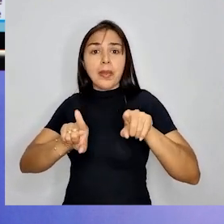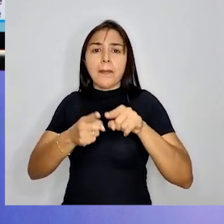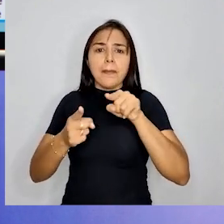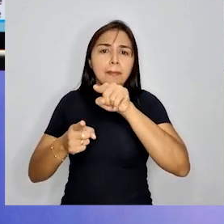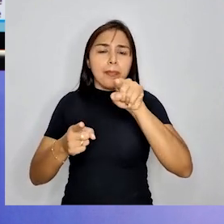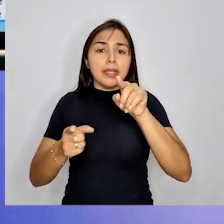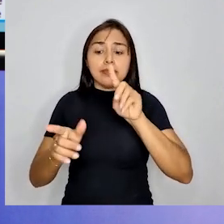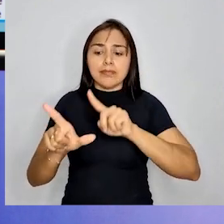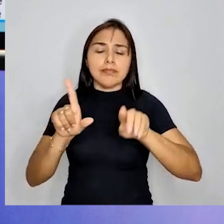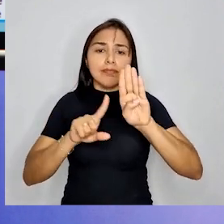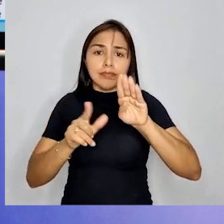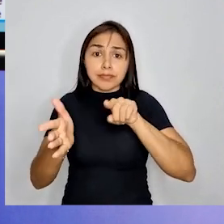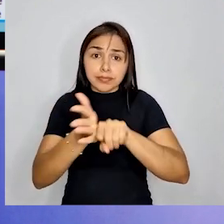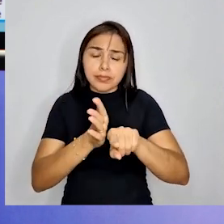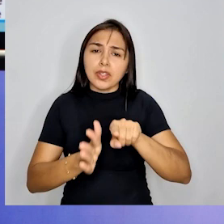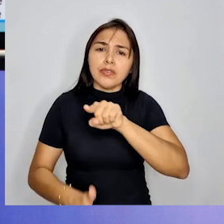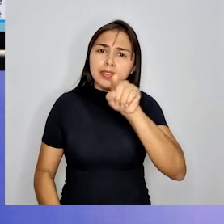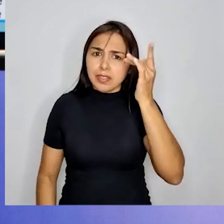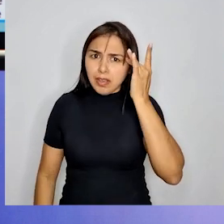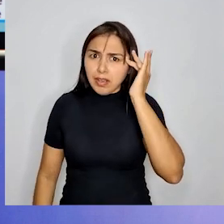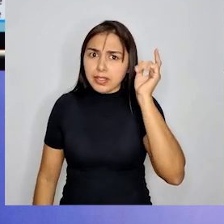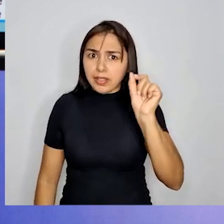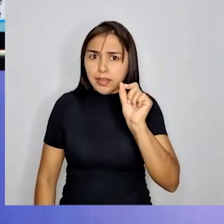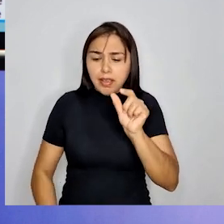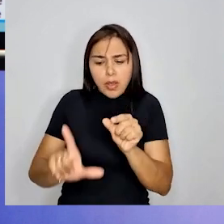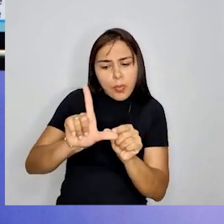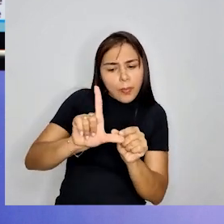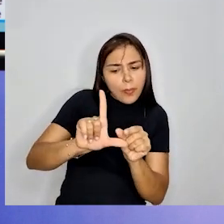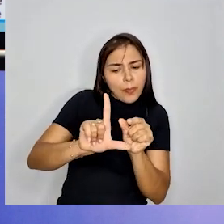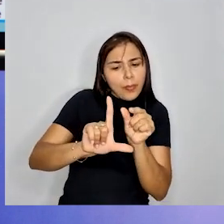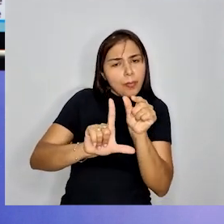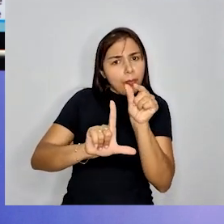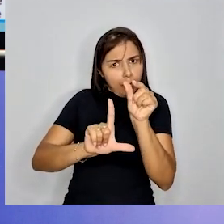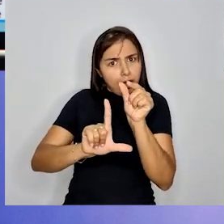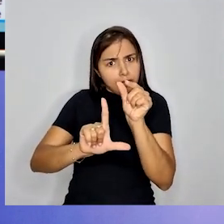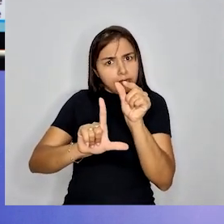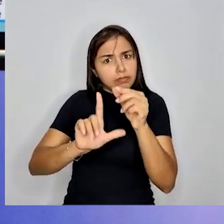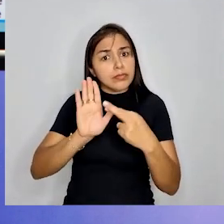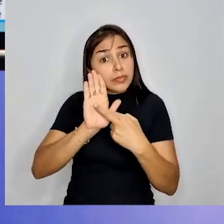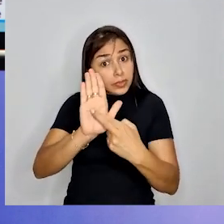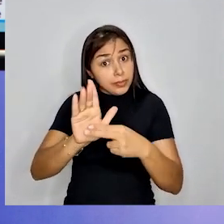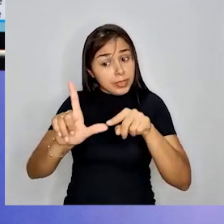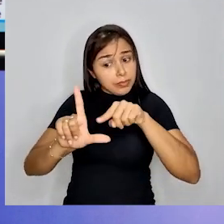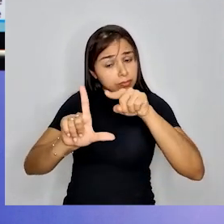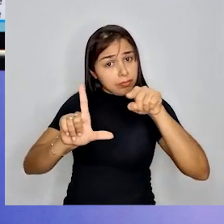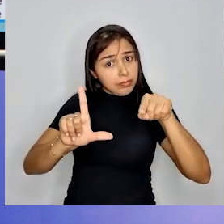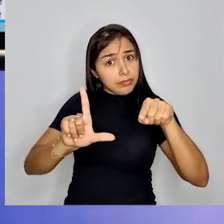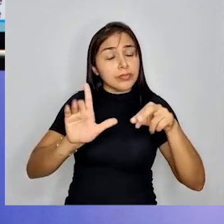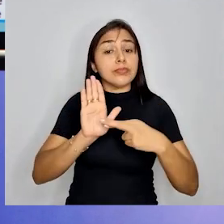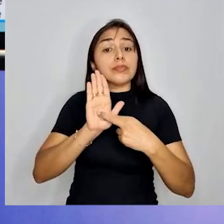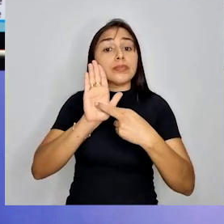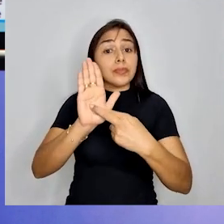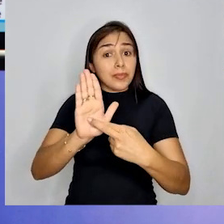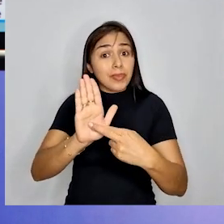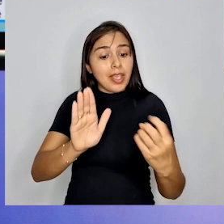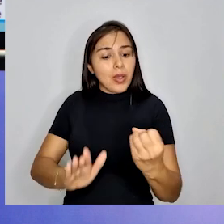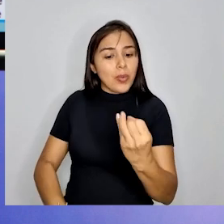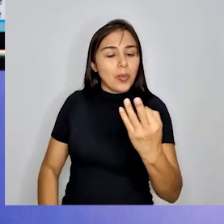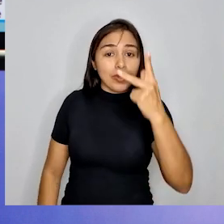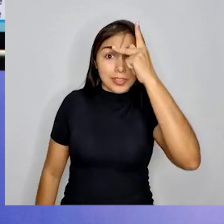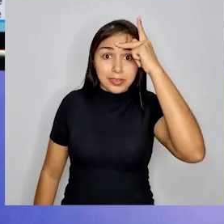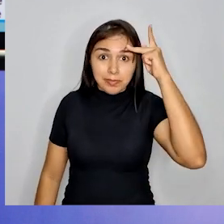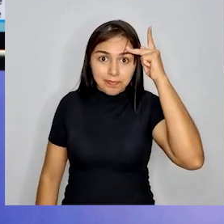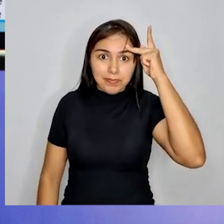da Barra apresentada no gráfico para representar o percentual de consumidores que preferem choco